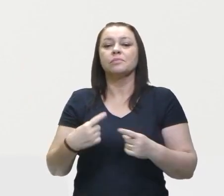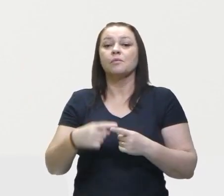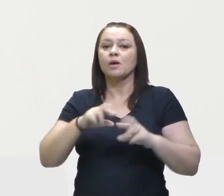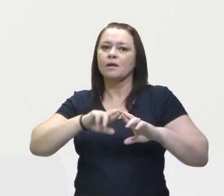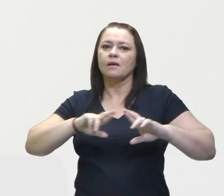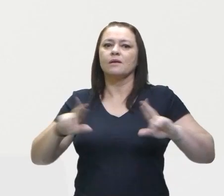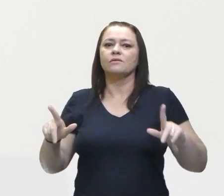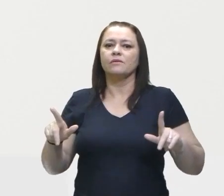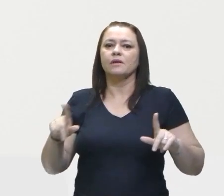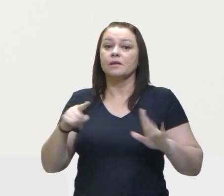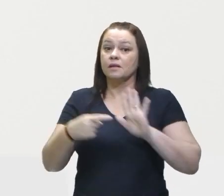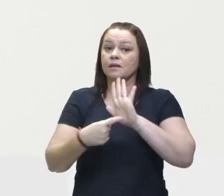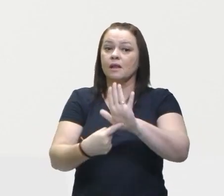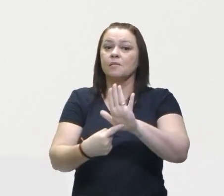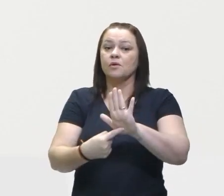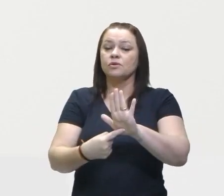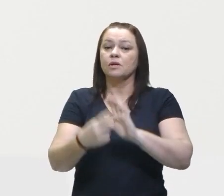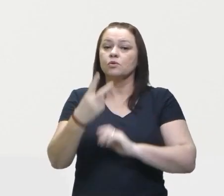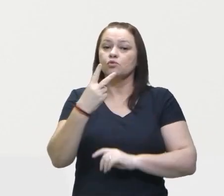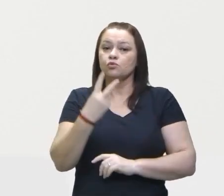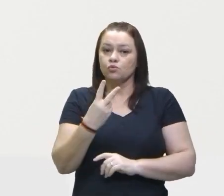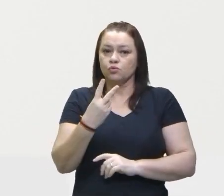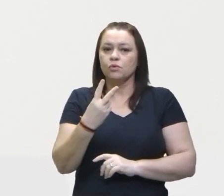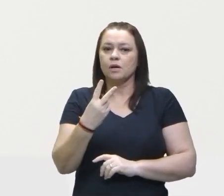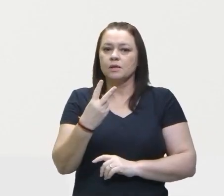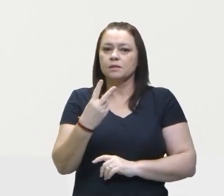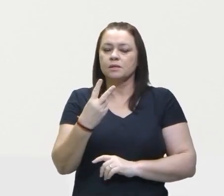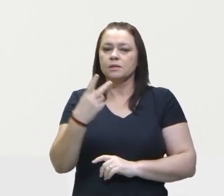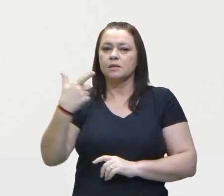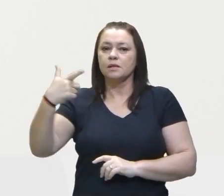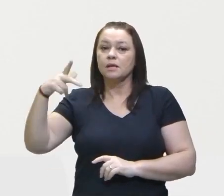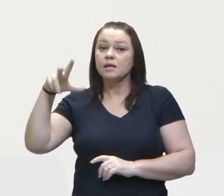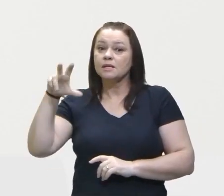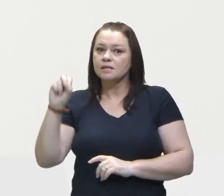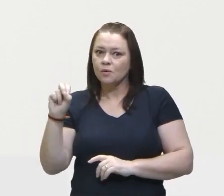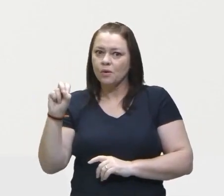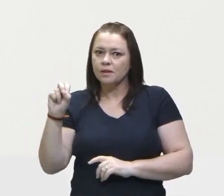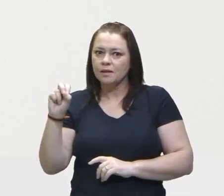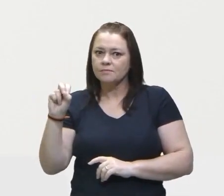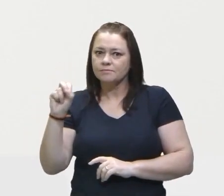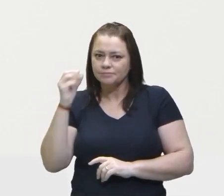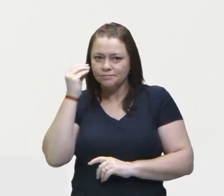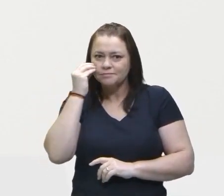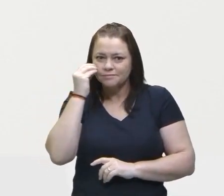são 2 horas e 50 minutos.